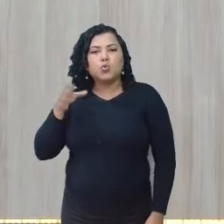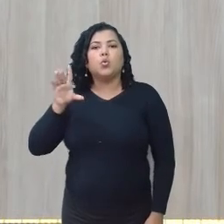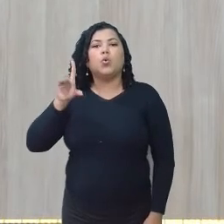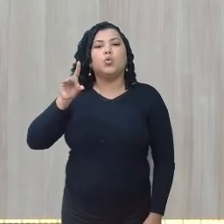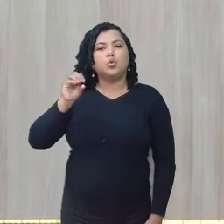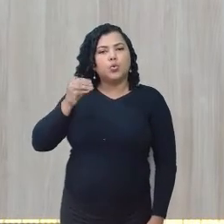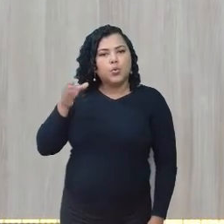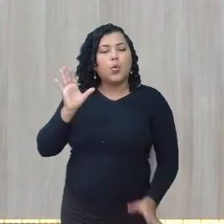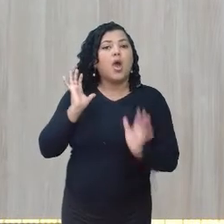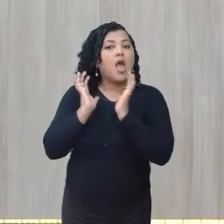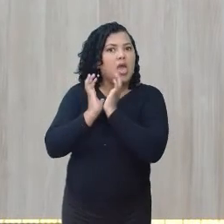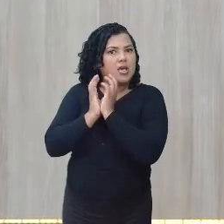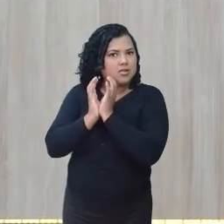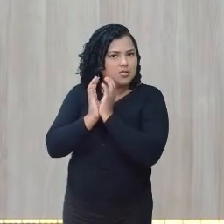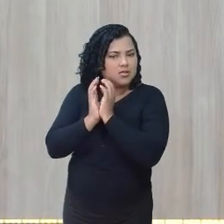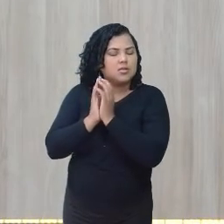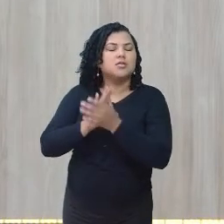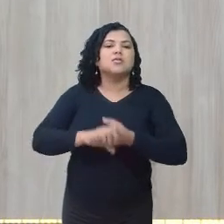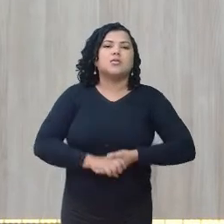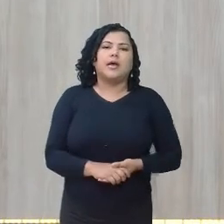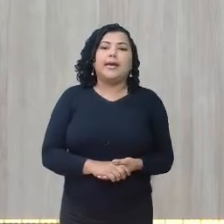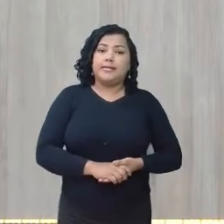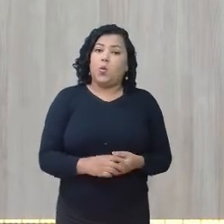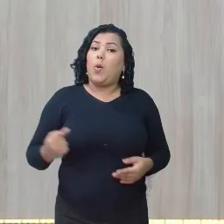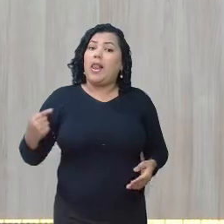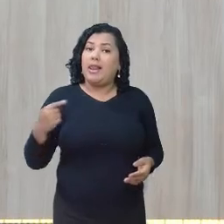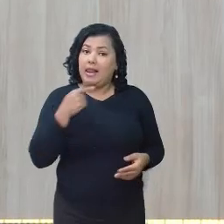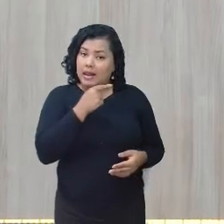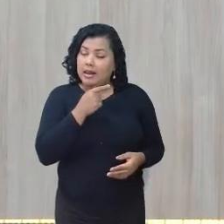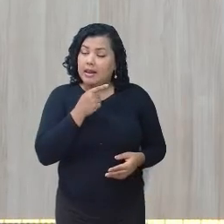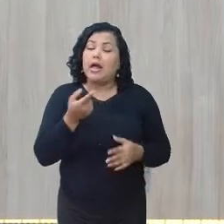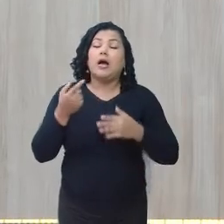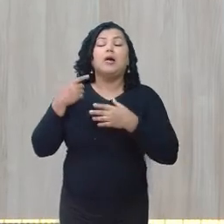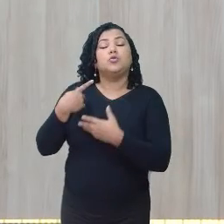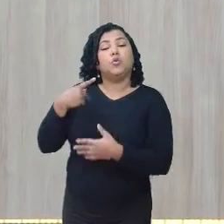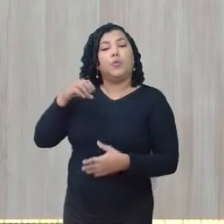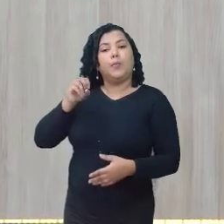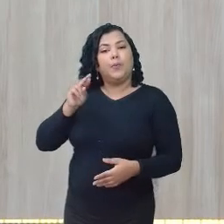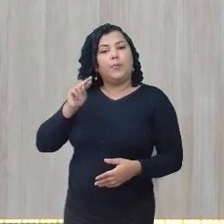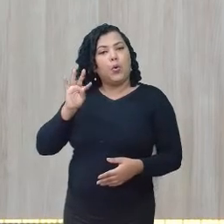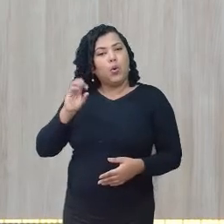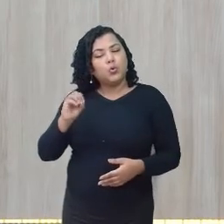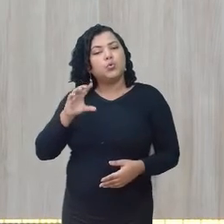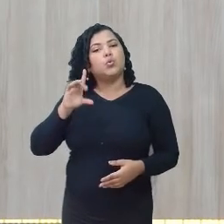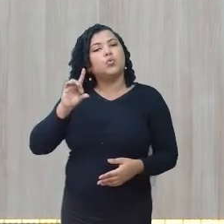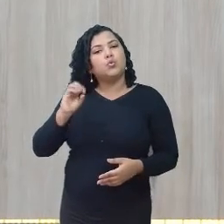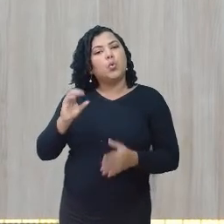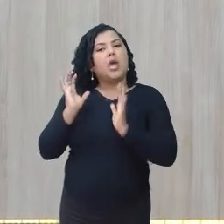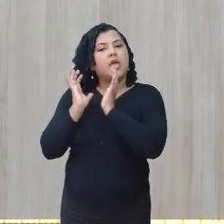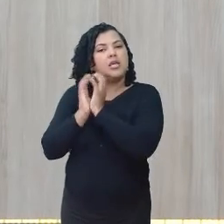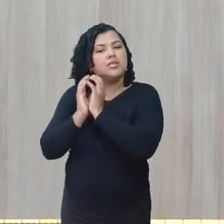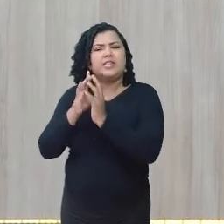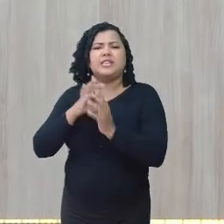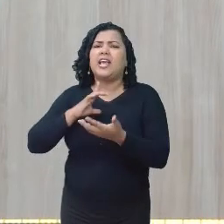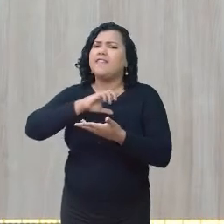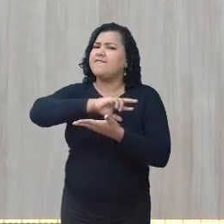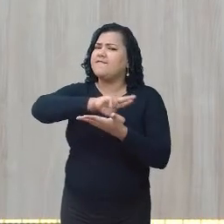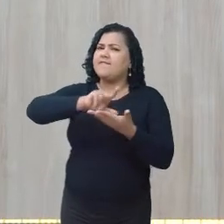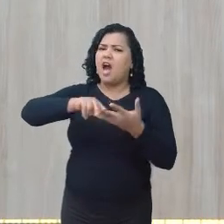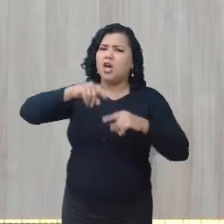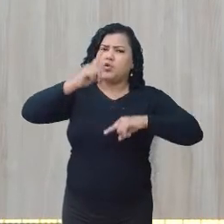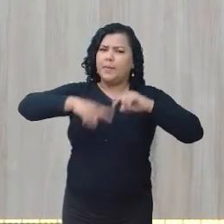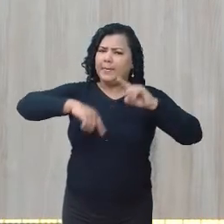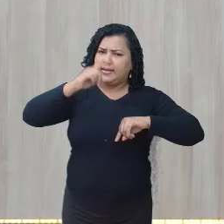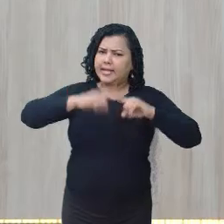Recife. Então, de regiões como o Porto do Recife, partem, né, muitos dos produtos, né, que serão comercializados